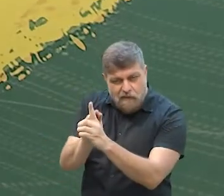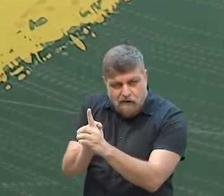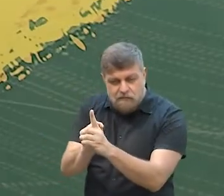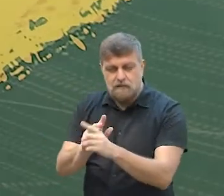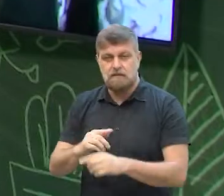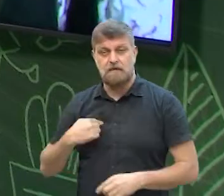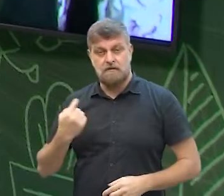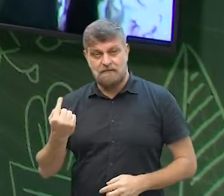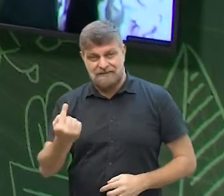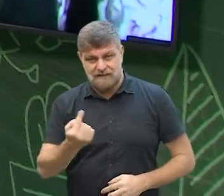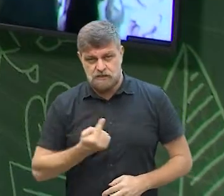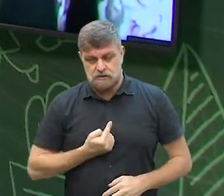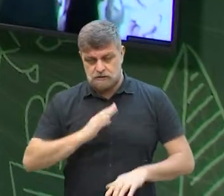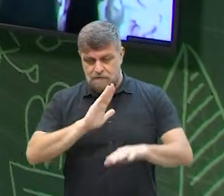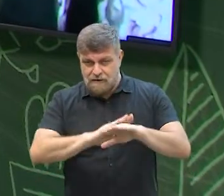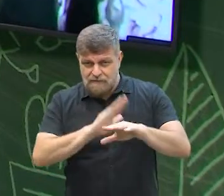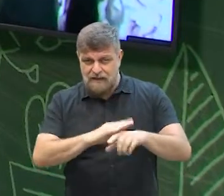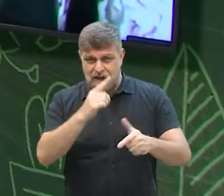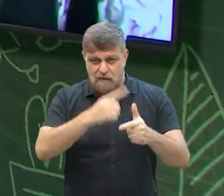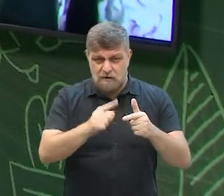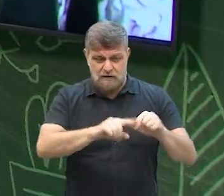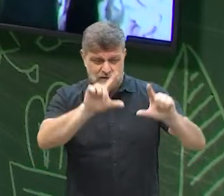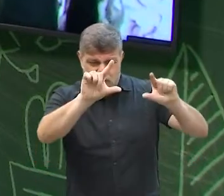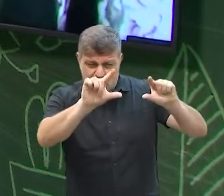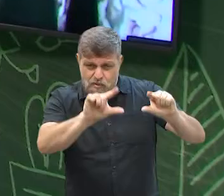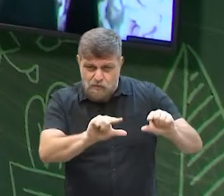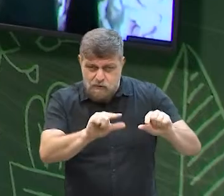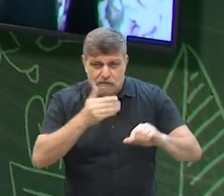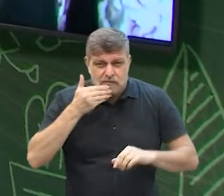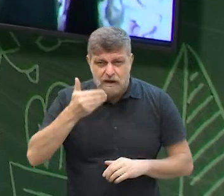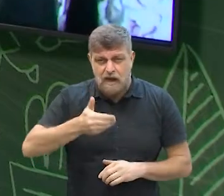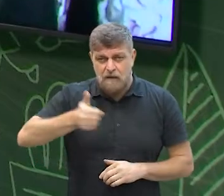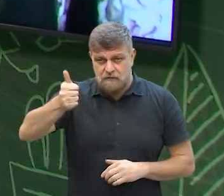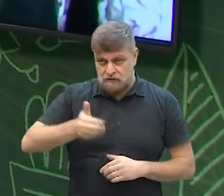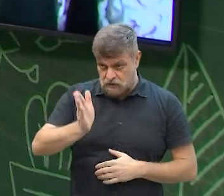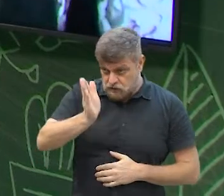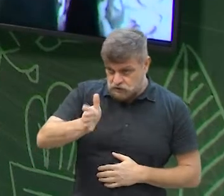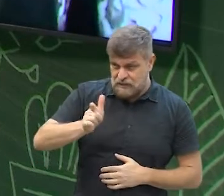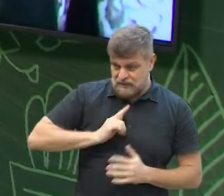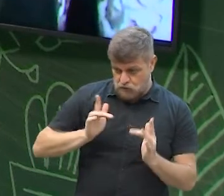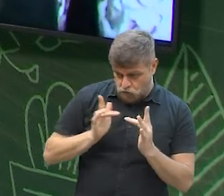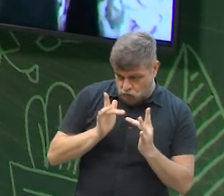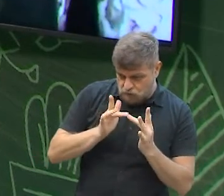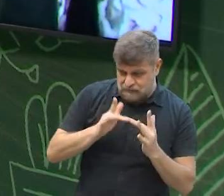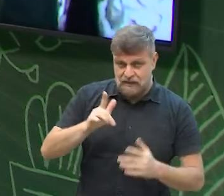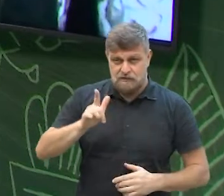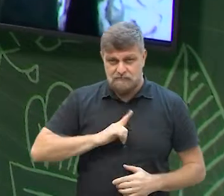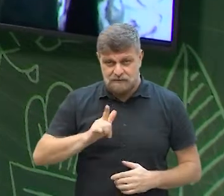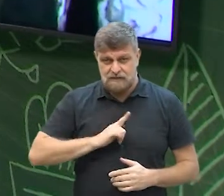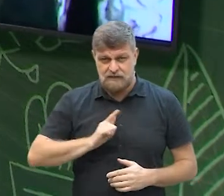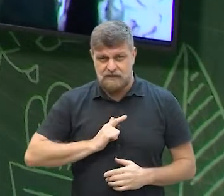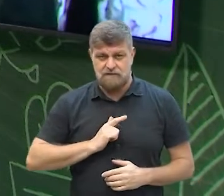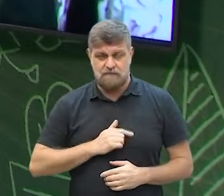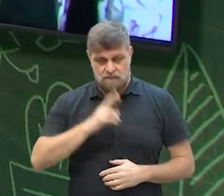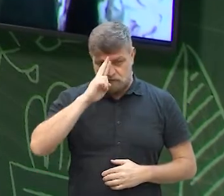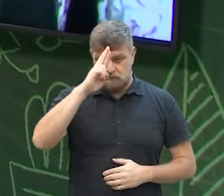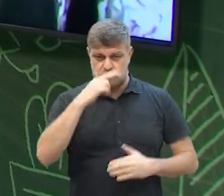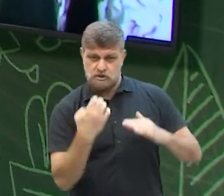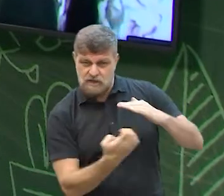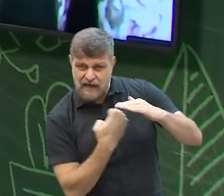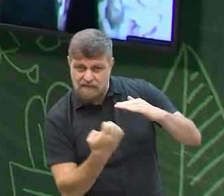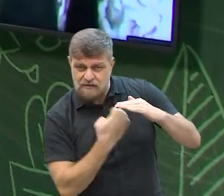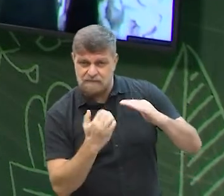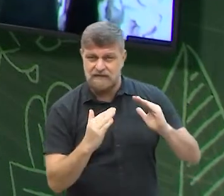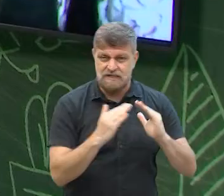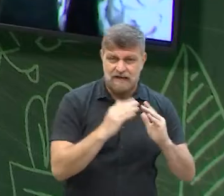gente puder fazer para minimizar esse tipo de situação, é melhor. Já houve algum contato da parte de vocês com empresários nesse sentido